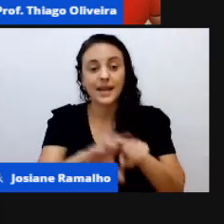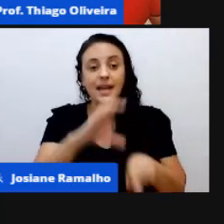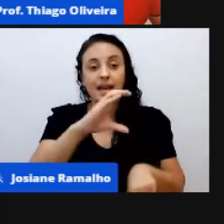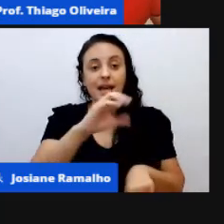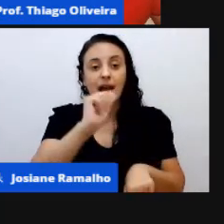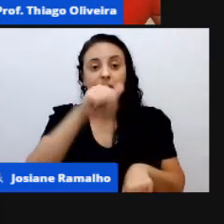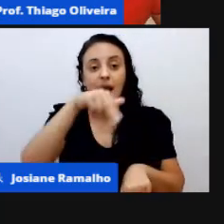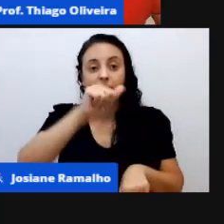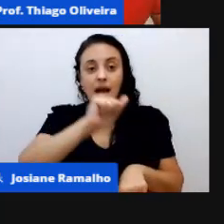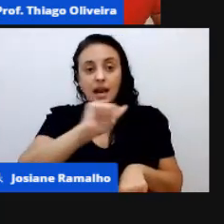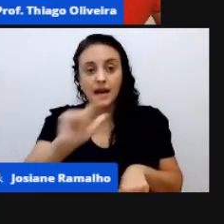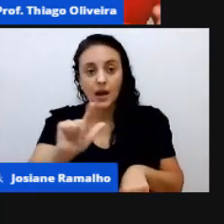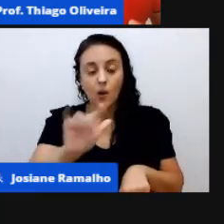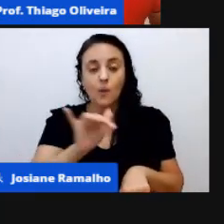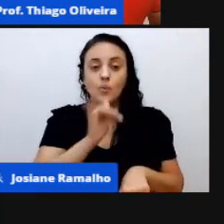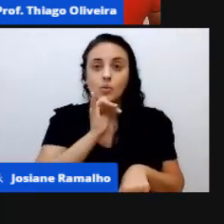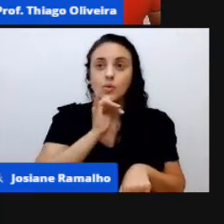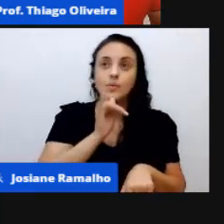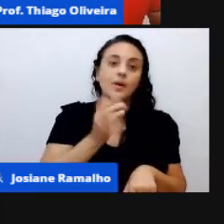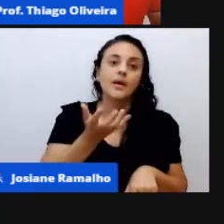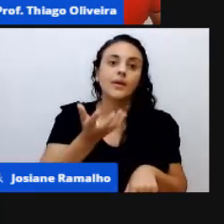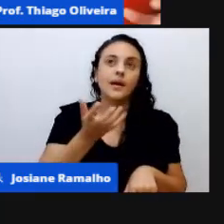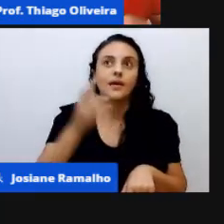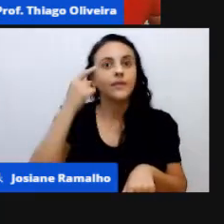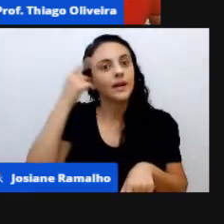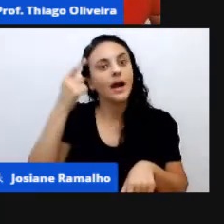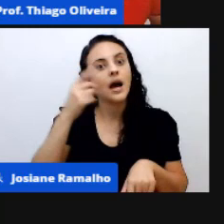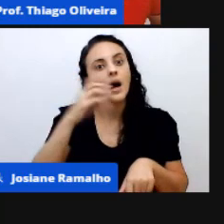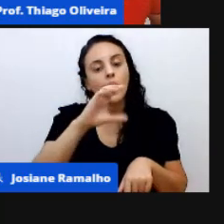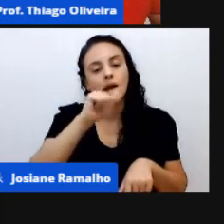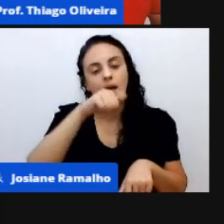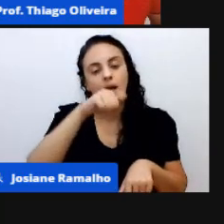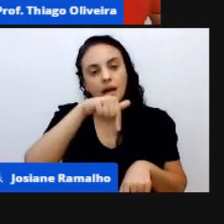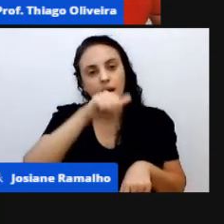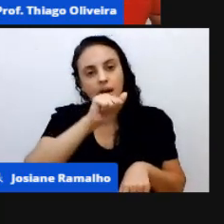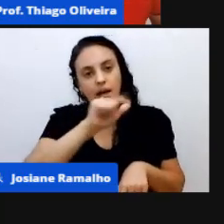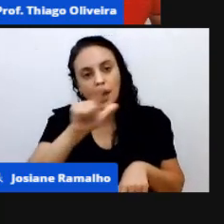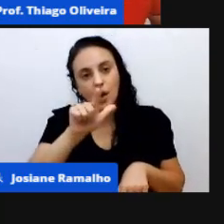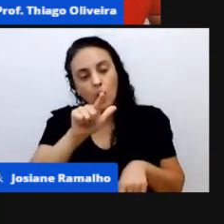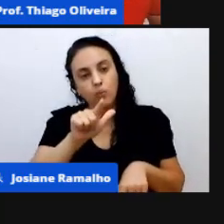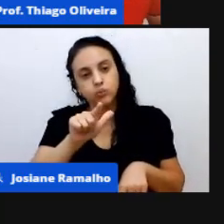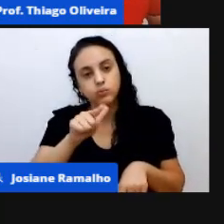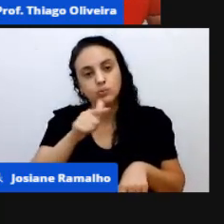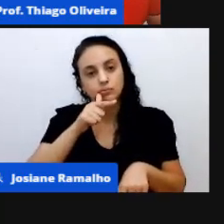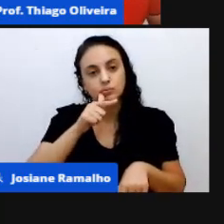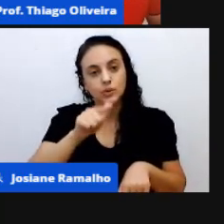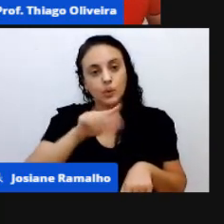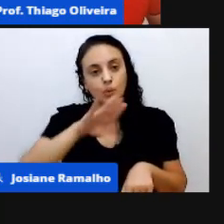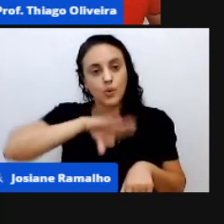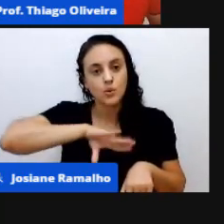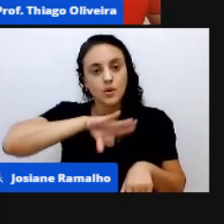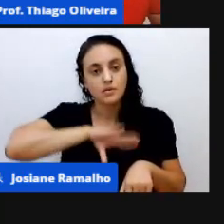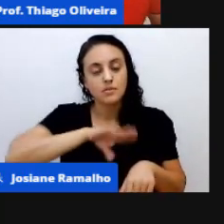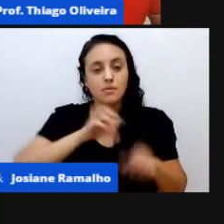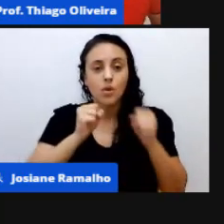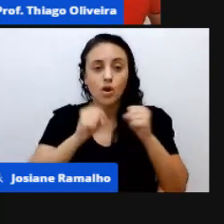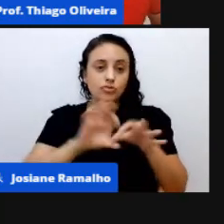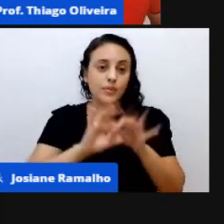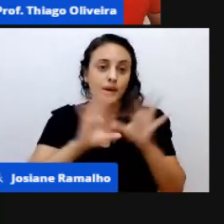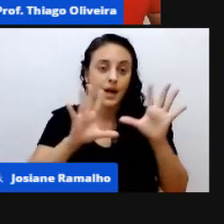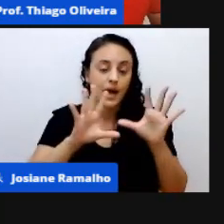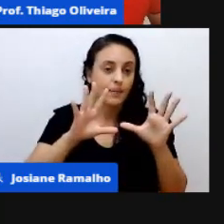portuguesa. E esse canal vai ficar disponível para o mundo inteiro. Ou você pode restringir ele. E o aluno ele pode, dentro do